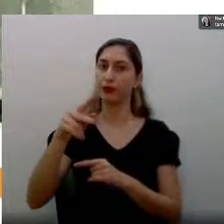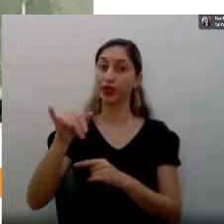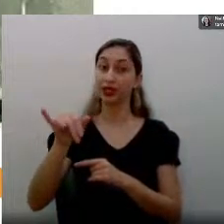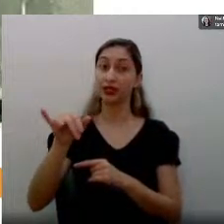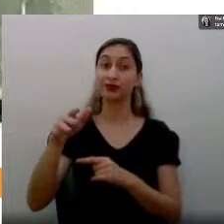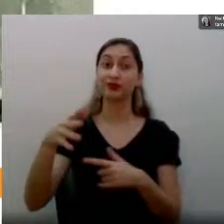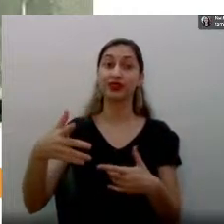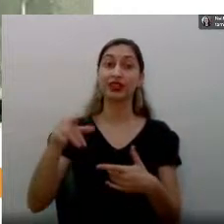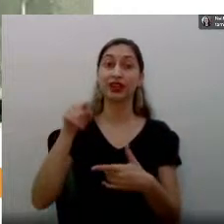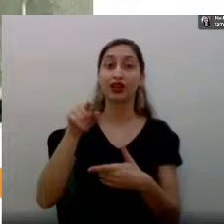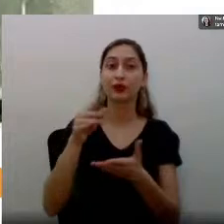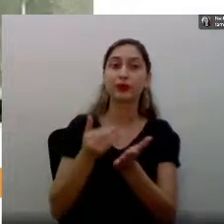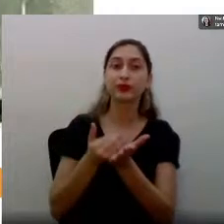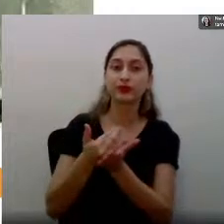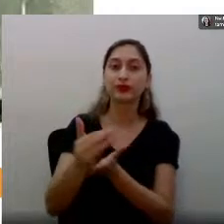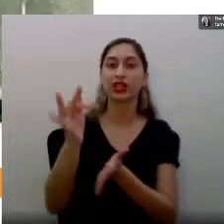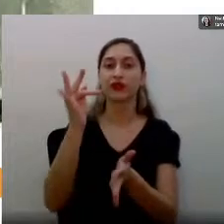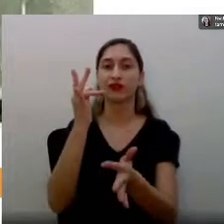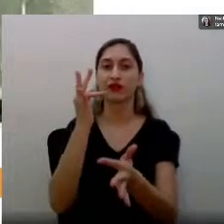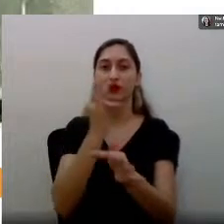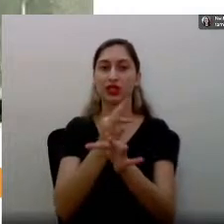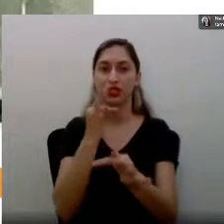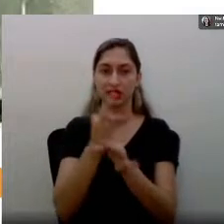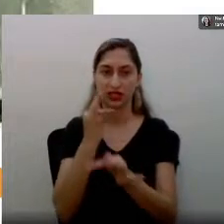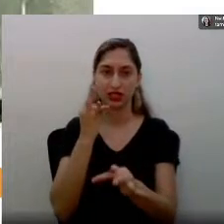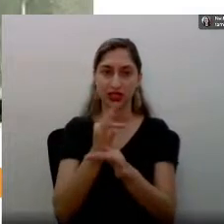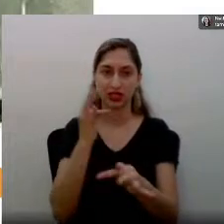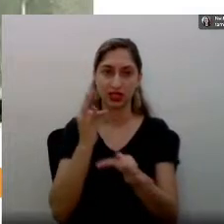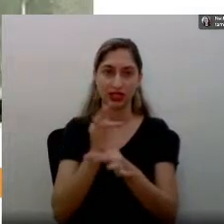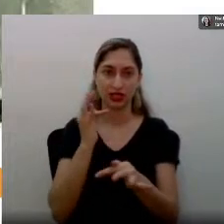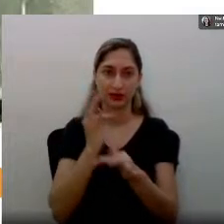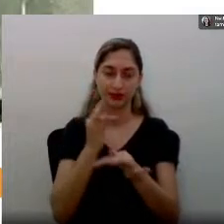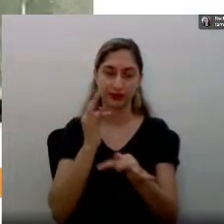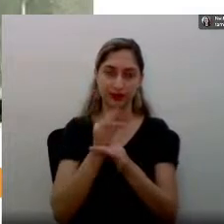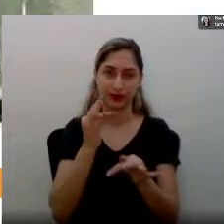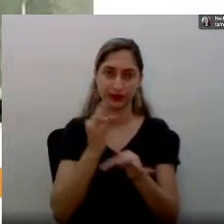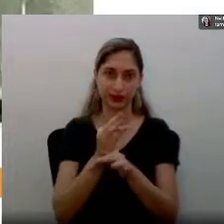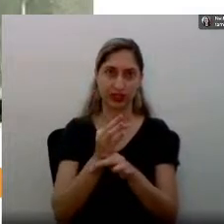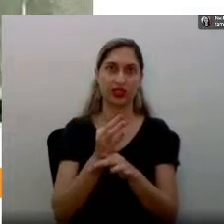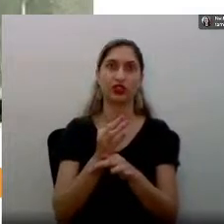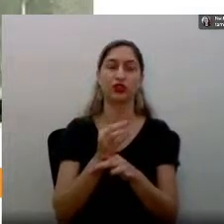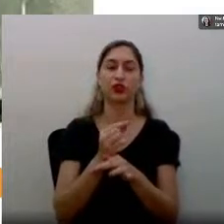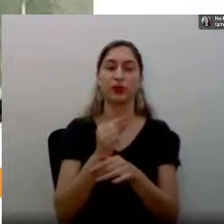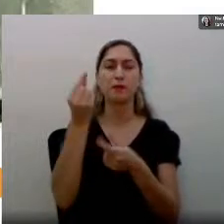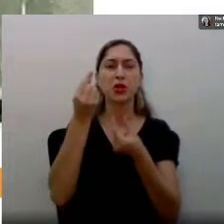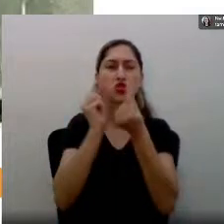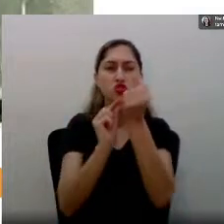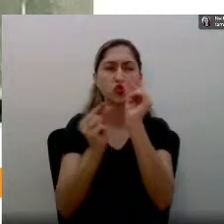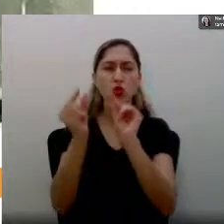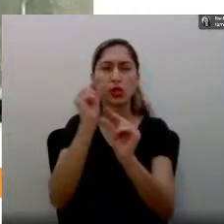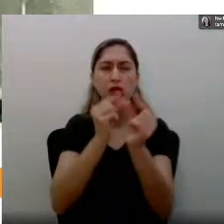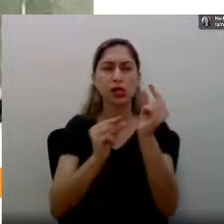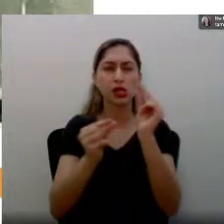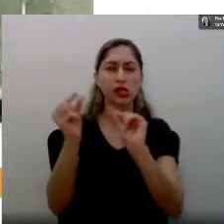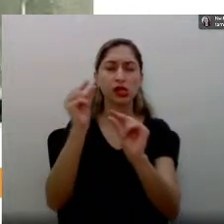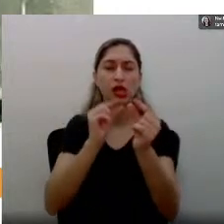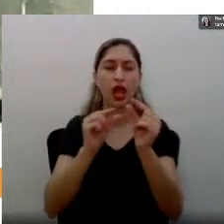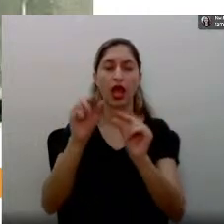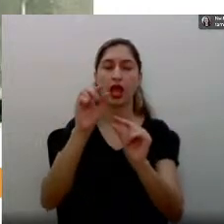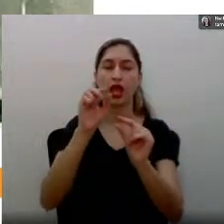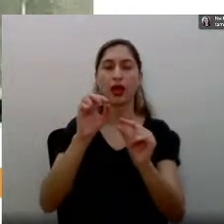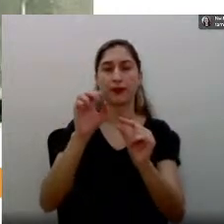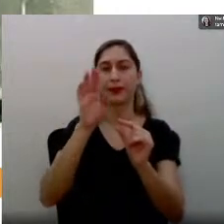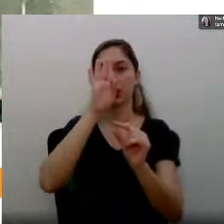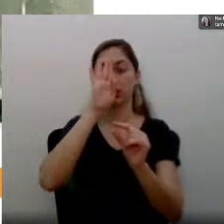início Ltda é de partículas elementares é o física de altas energias né um lápis ele foi